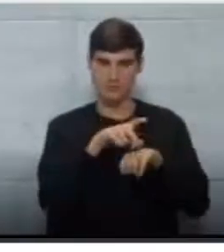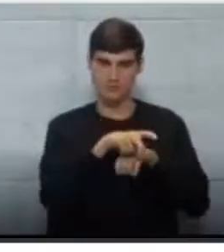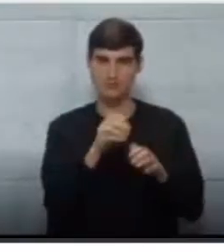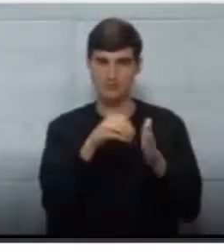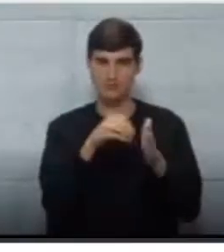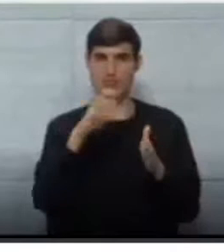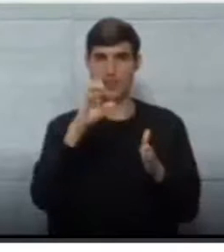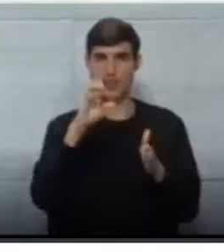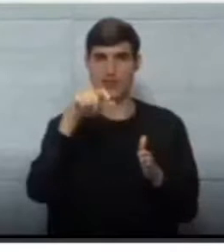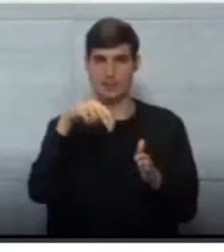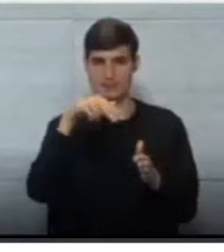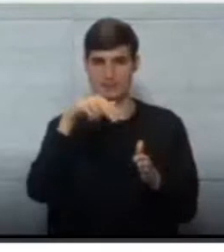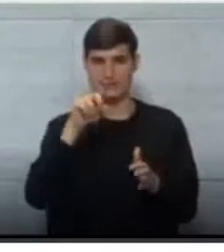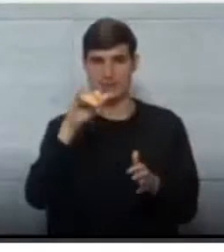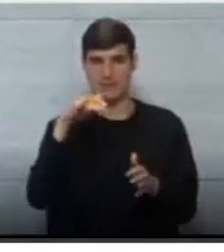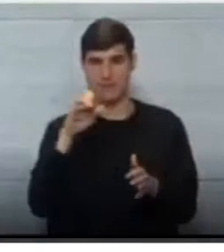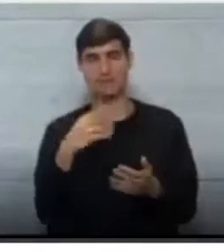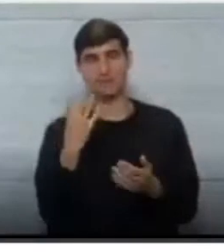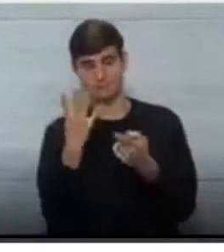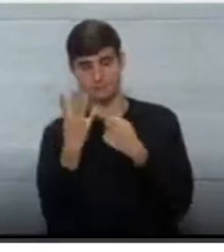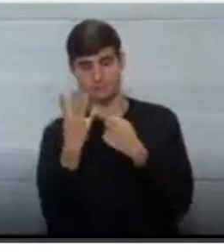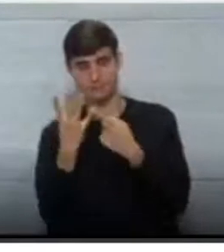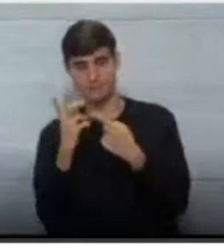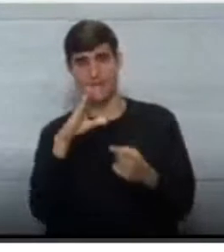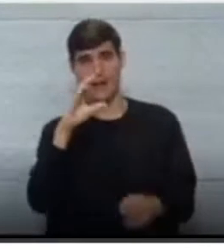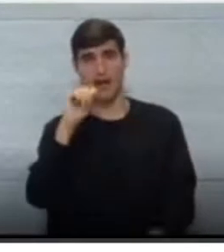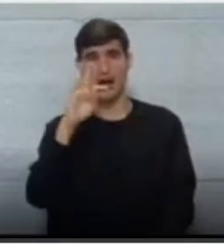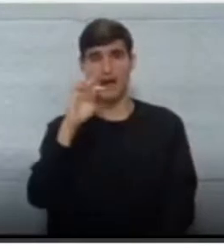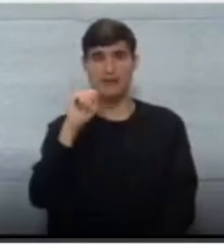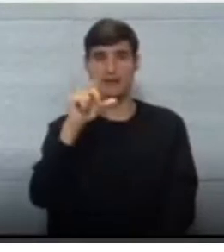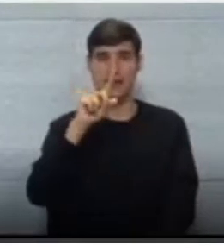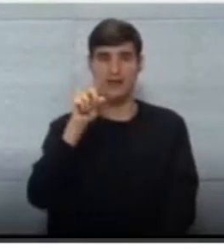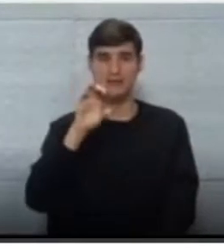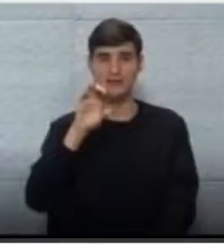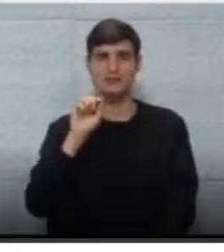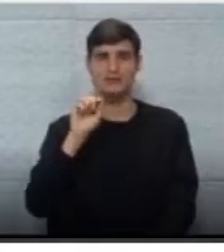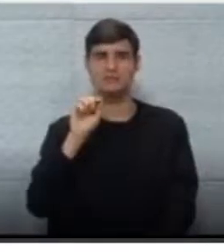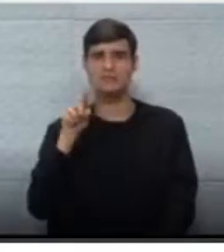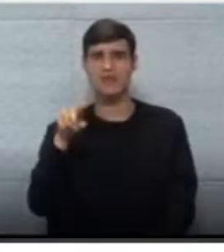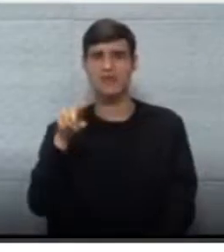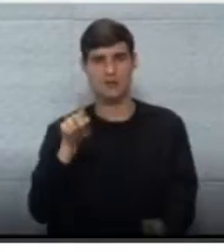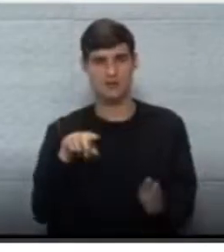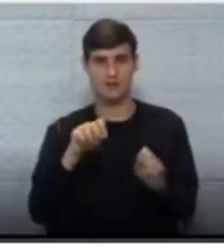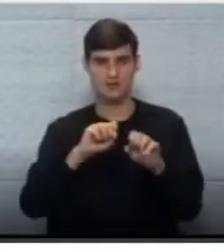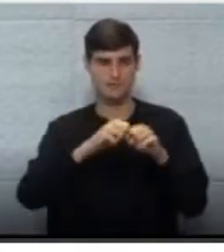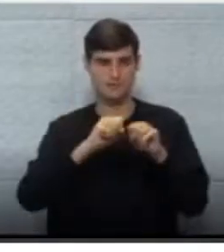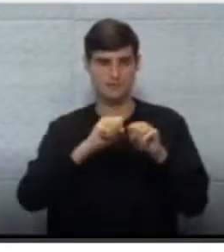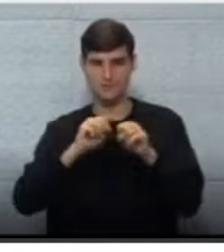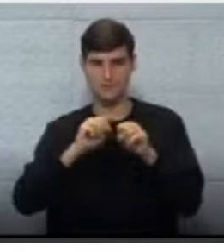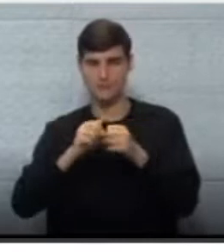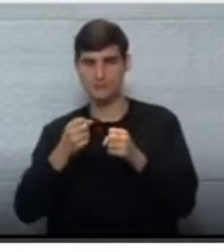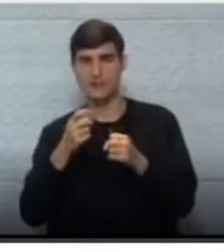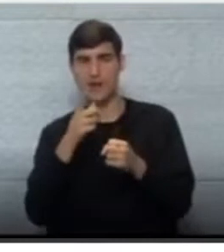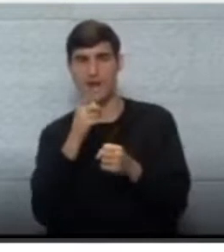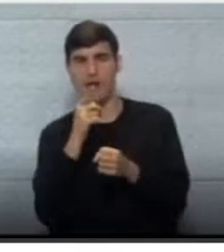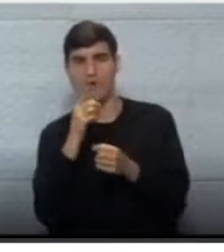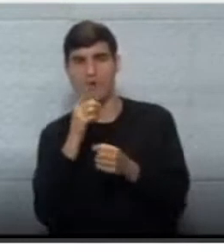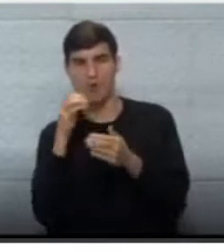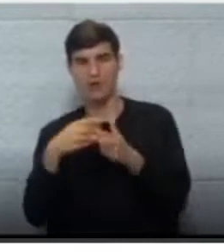4, prova da catalase. Catalase é uma enzima que quebra peróxido de hidrogênio, que quebra água